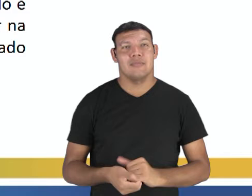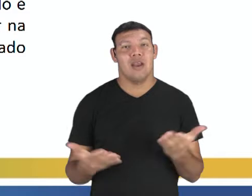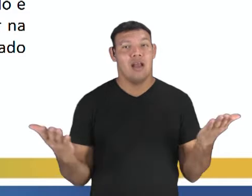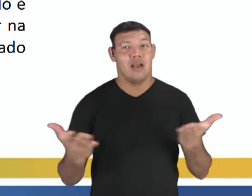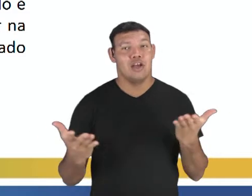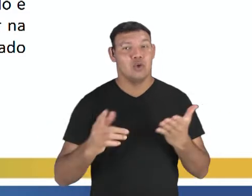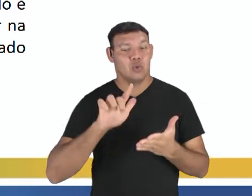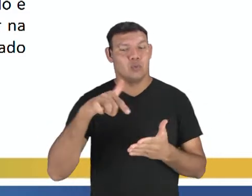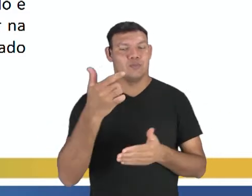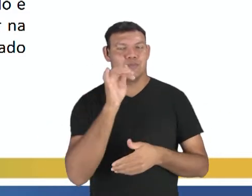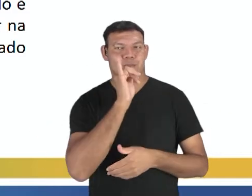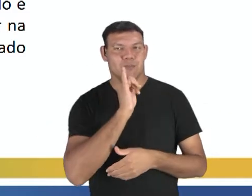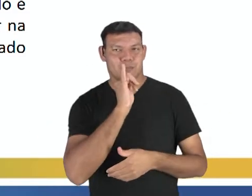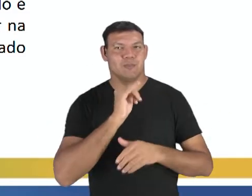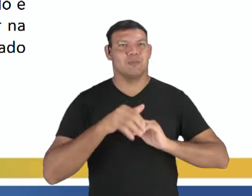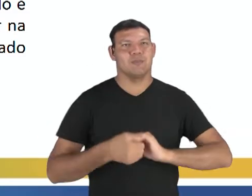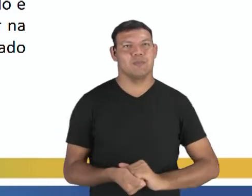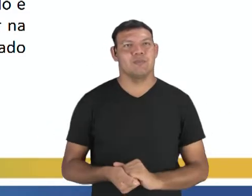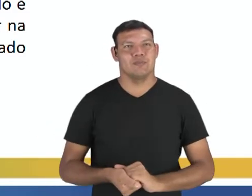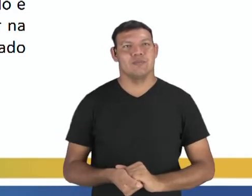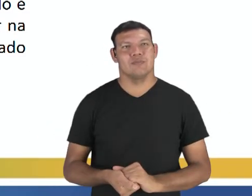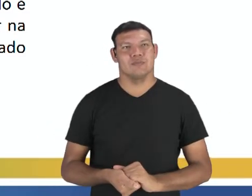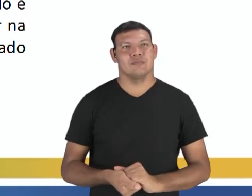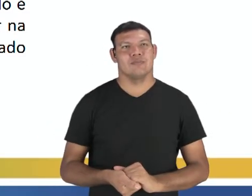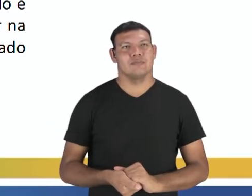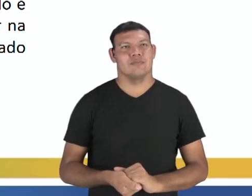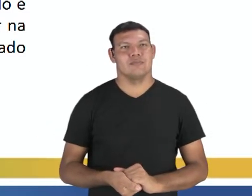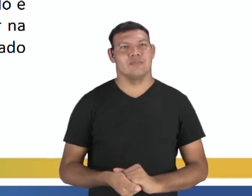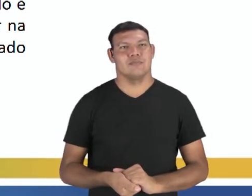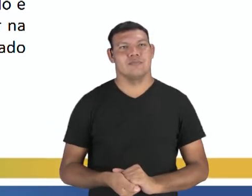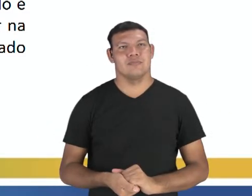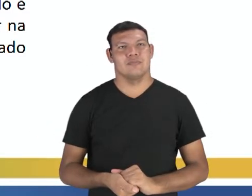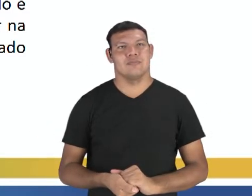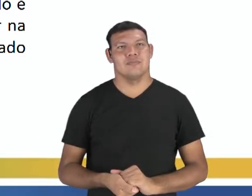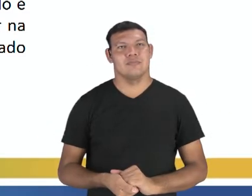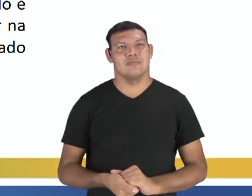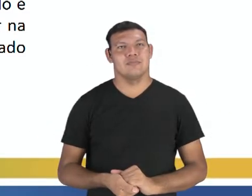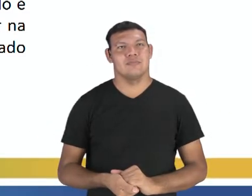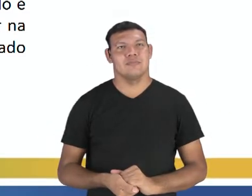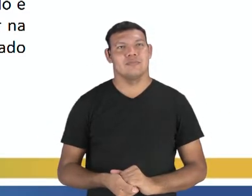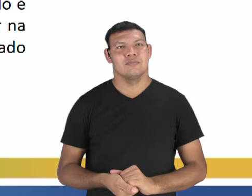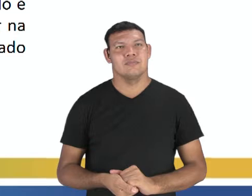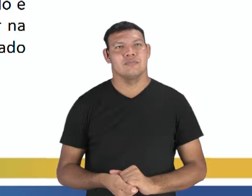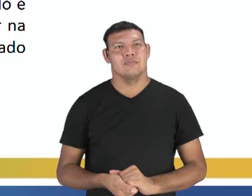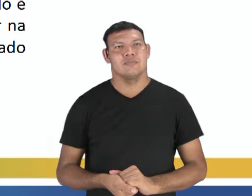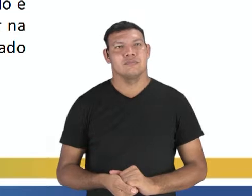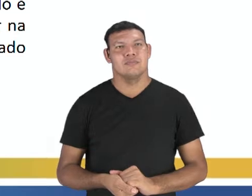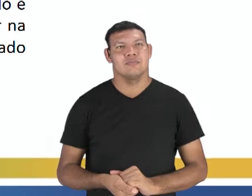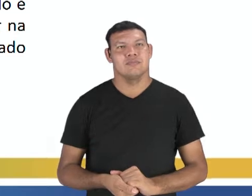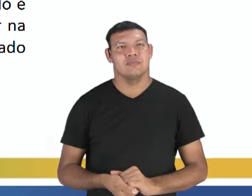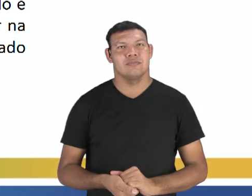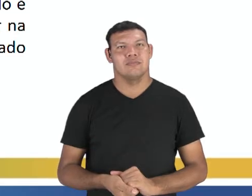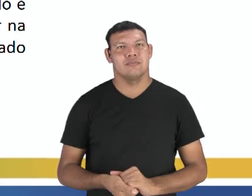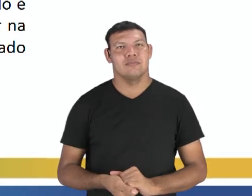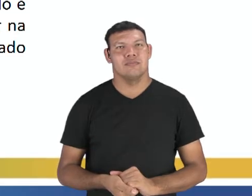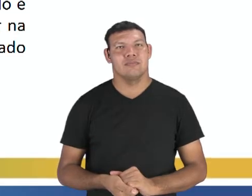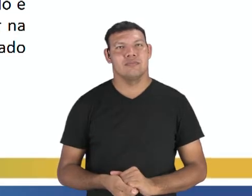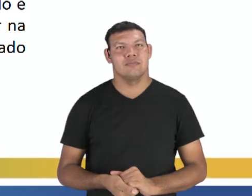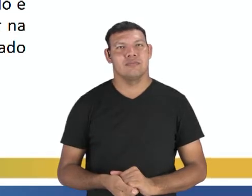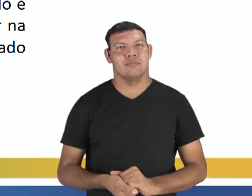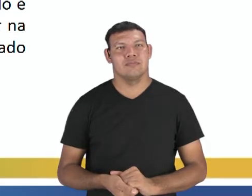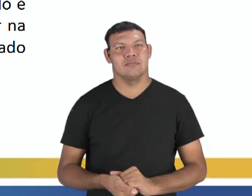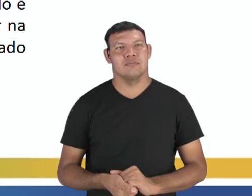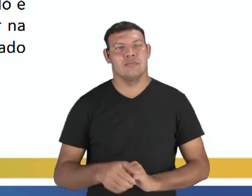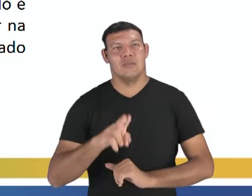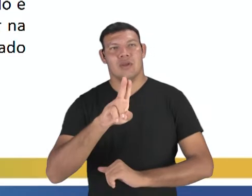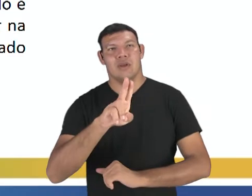Vamos lá para outro exemplo. O LSAN. Quando menos esperava, o